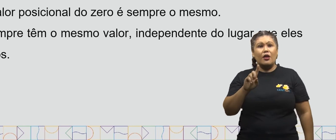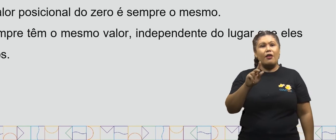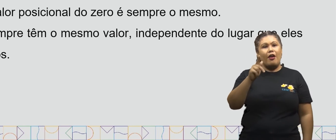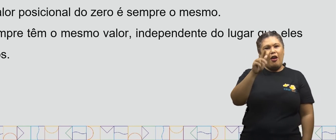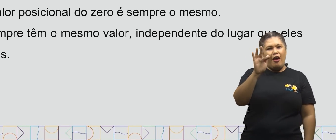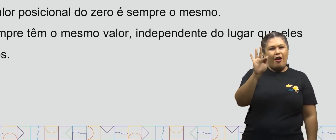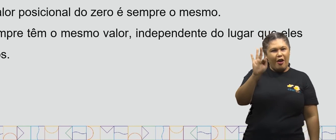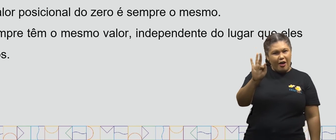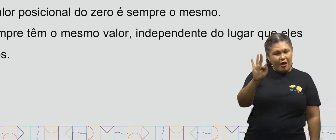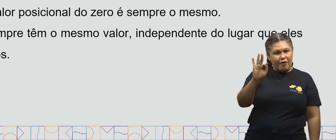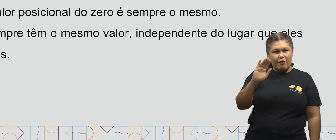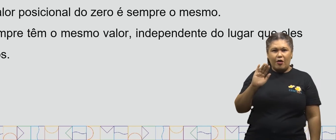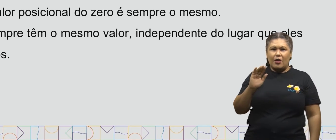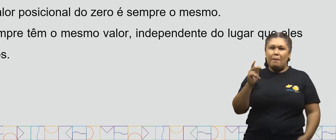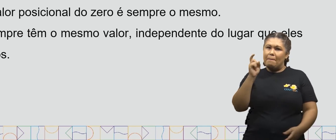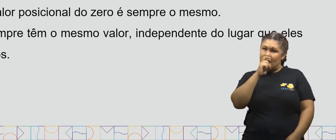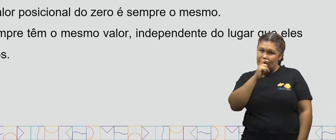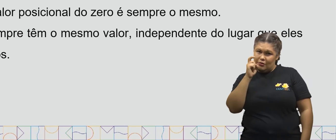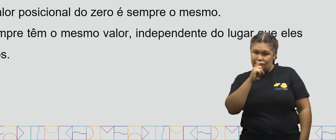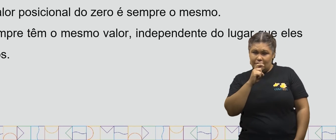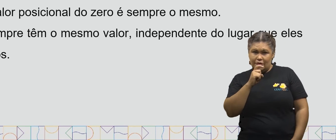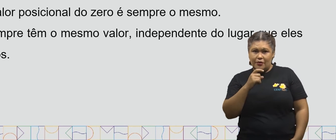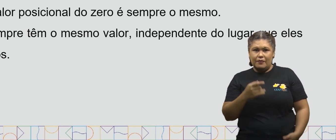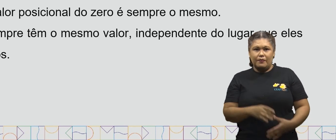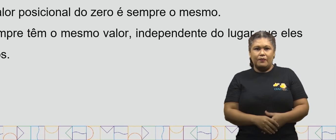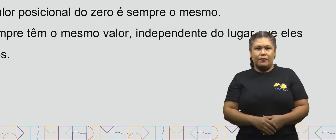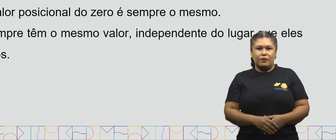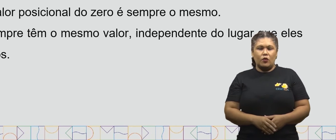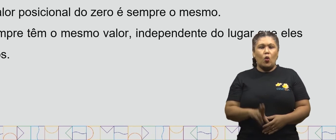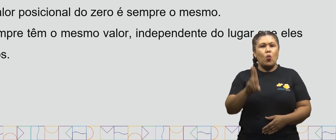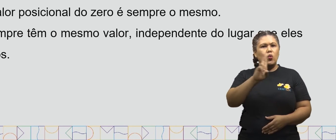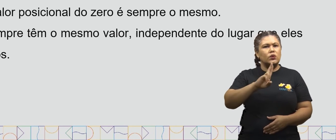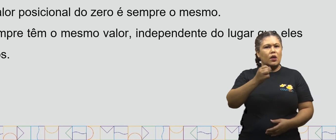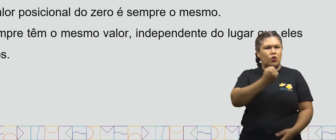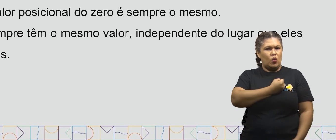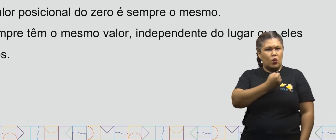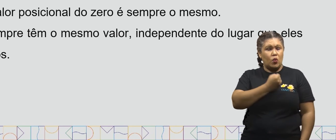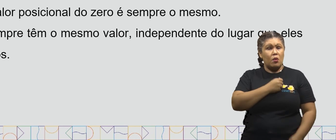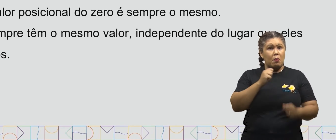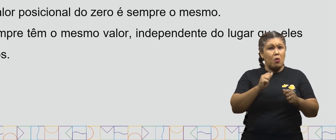falso. Com esses números, podemos formar